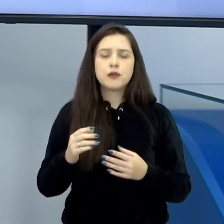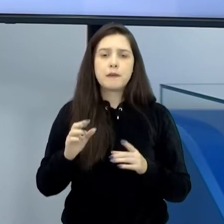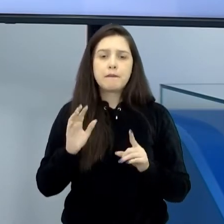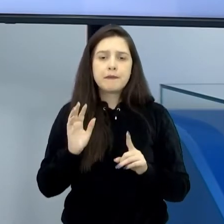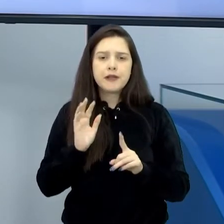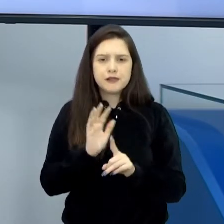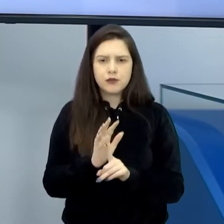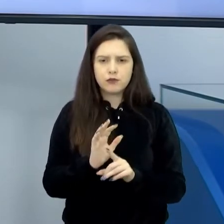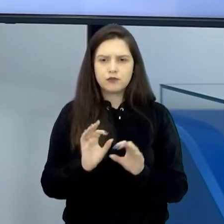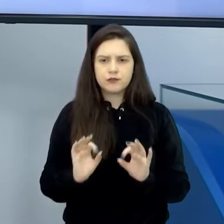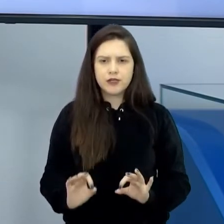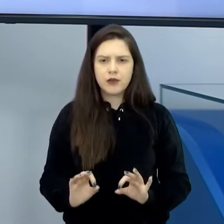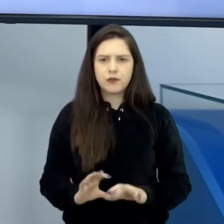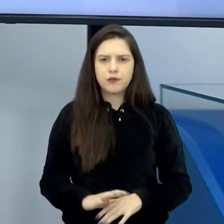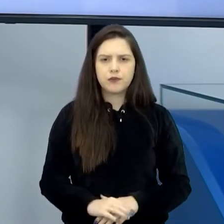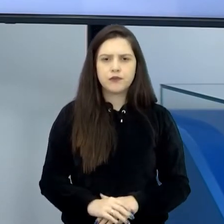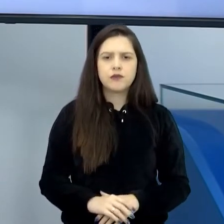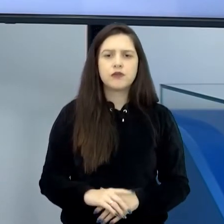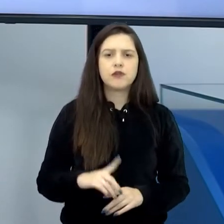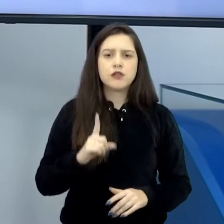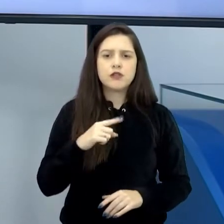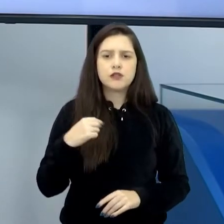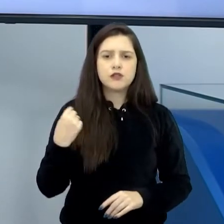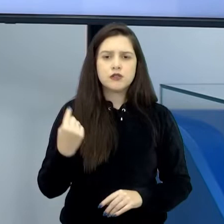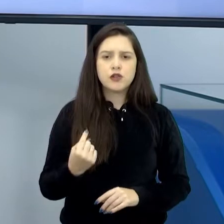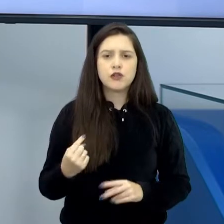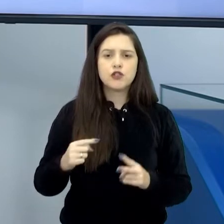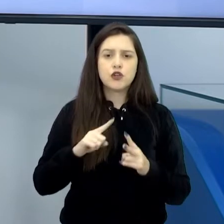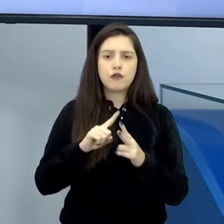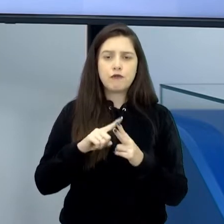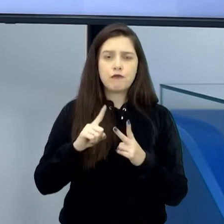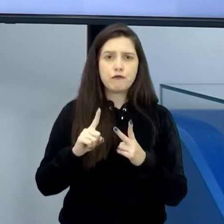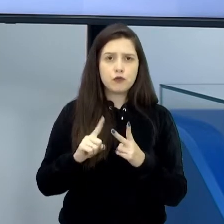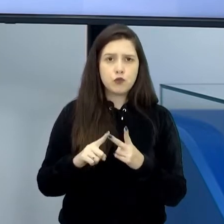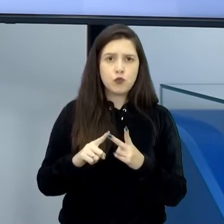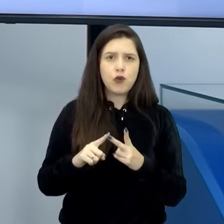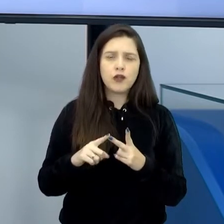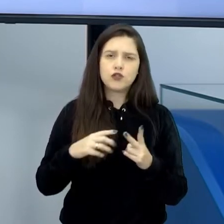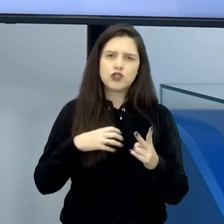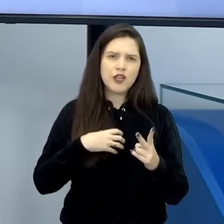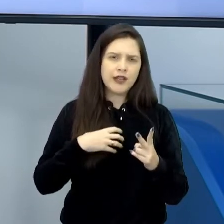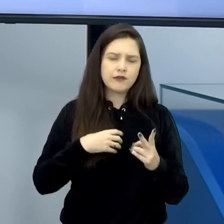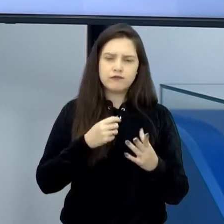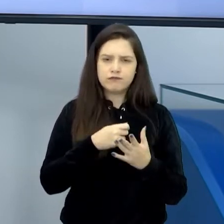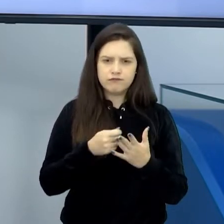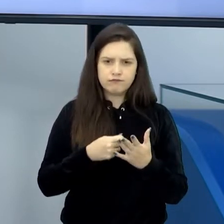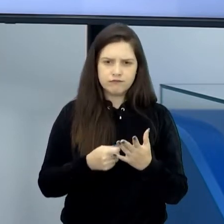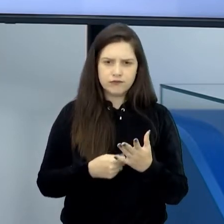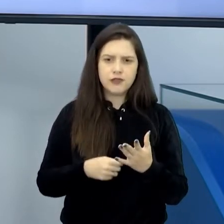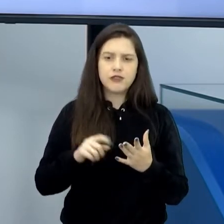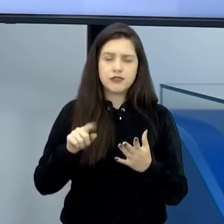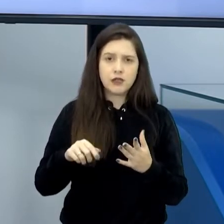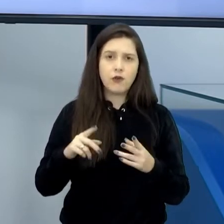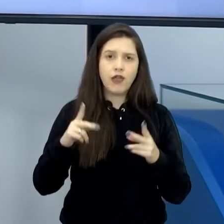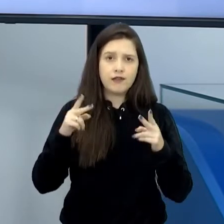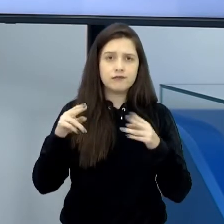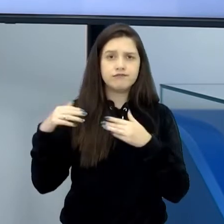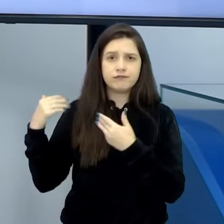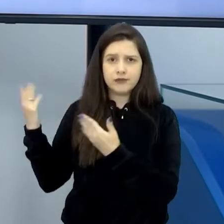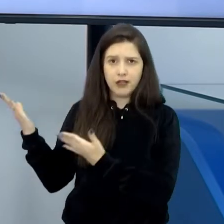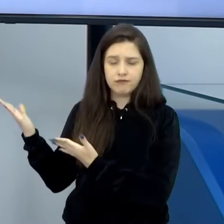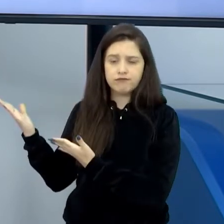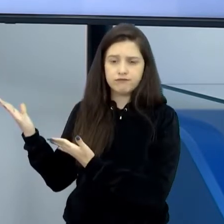tá certo? Então as nossas duas formas de escrever constante de equilíbrio são essas aqui, né, a princípio.